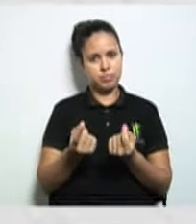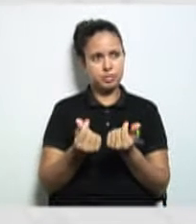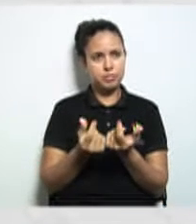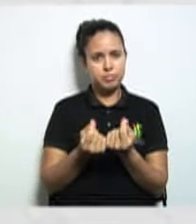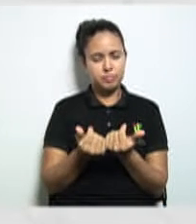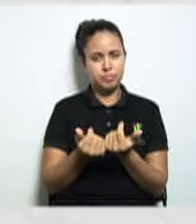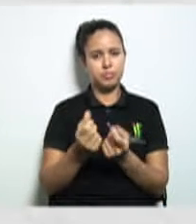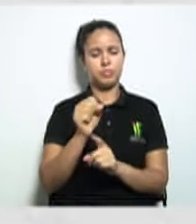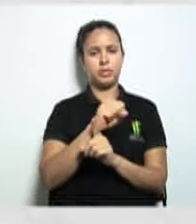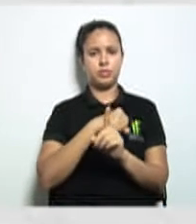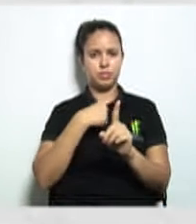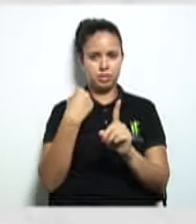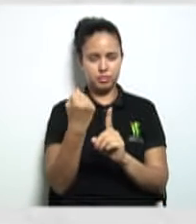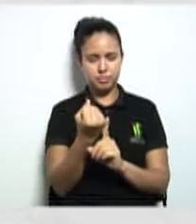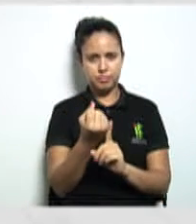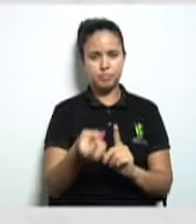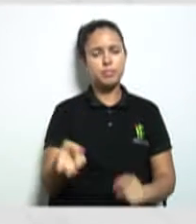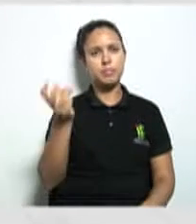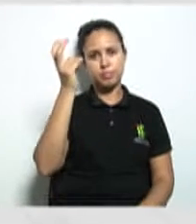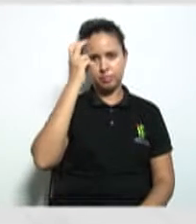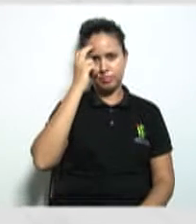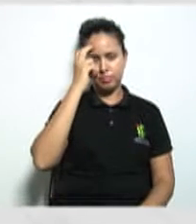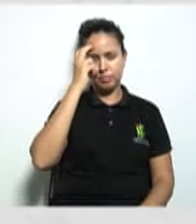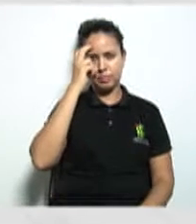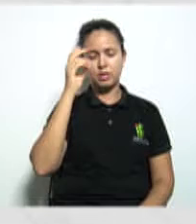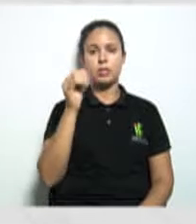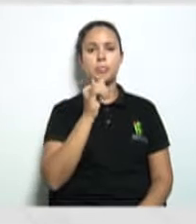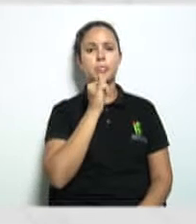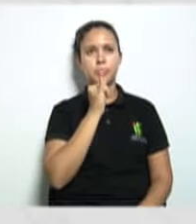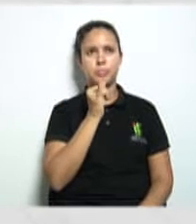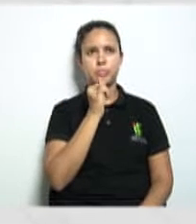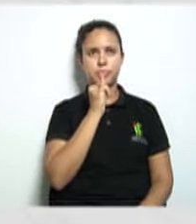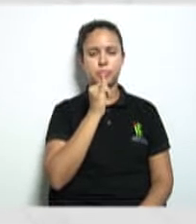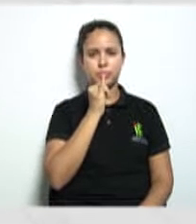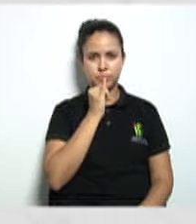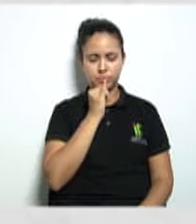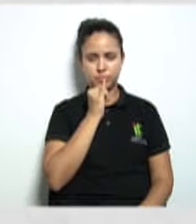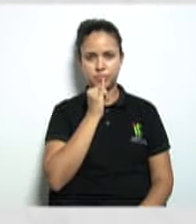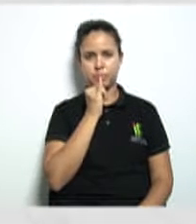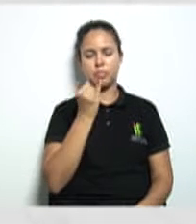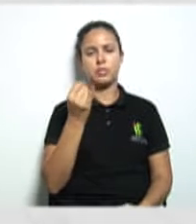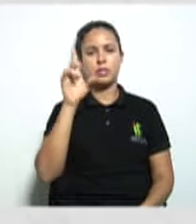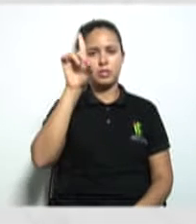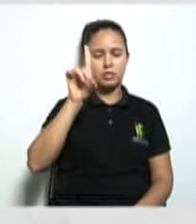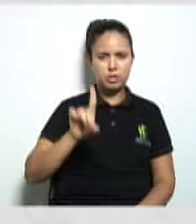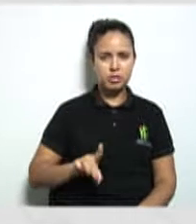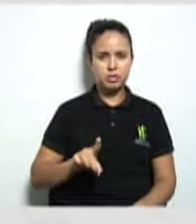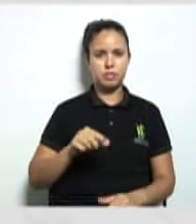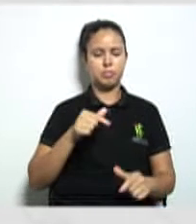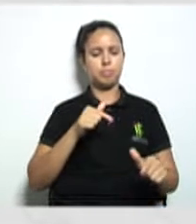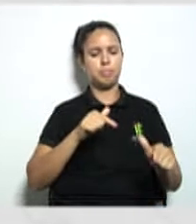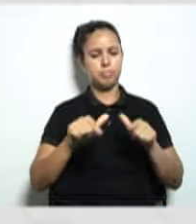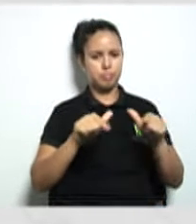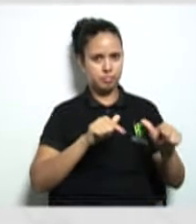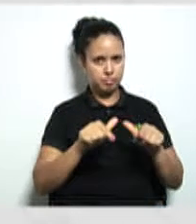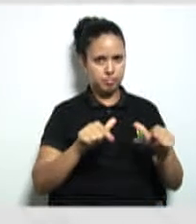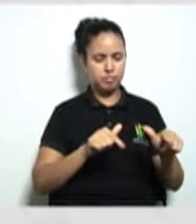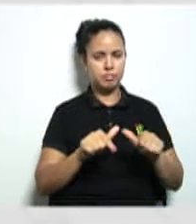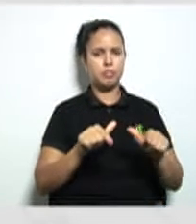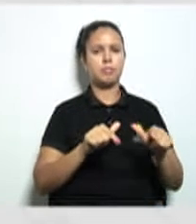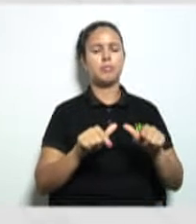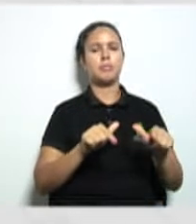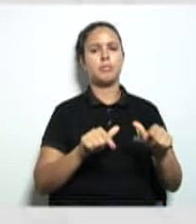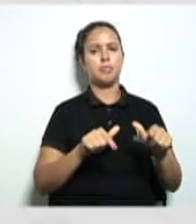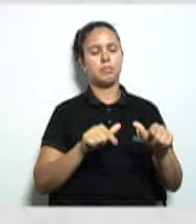sociais e culturais. Por exemplo, aqui, direito ao trabalho,